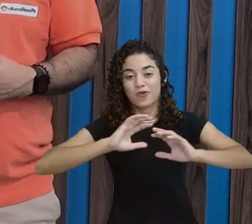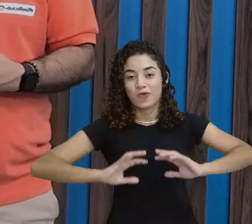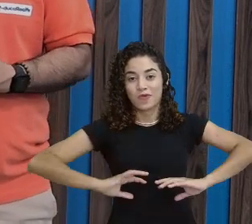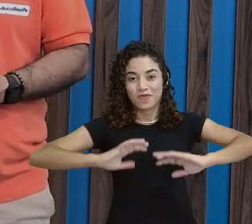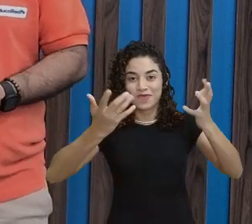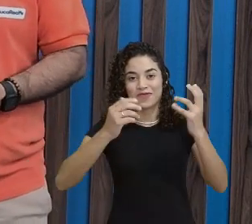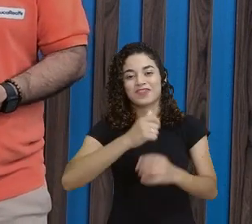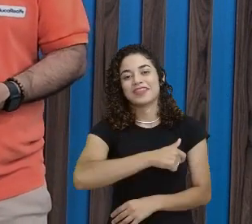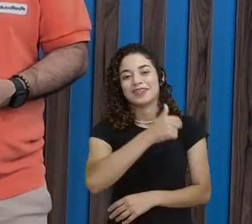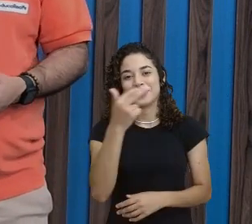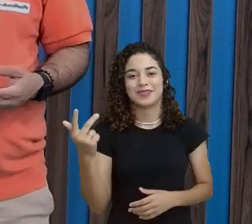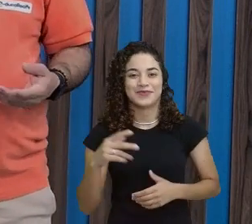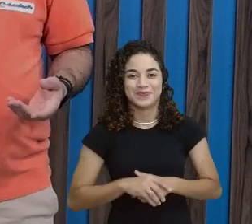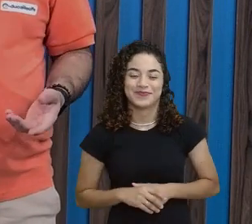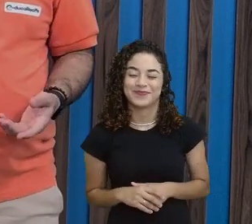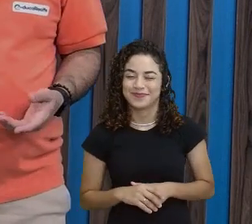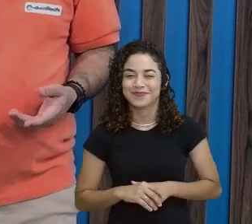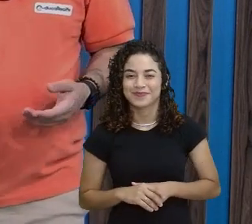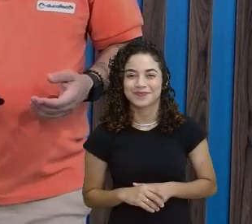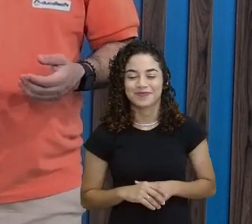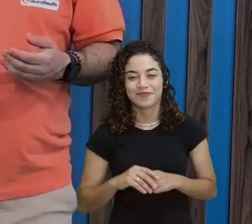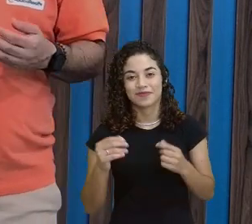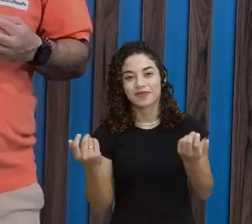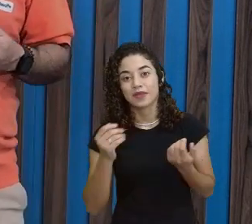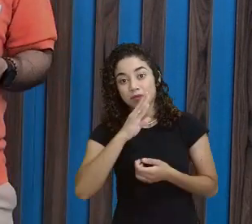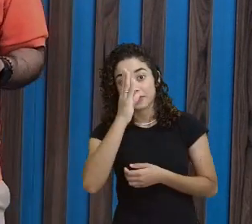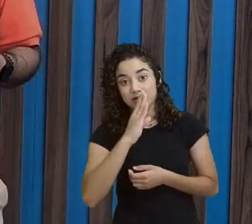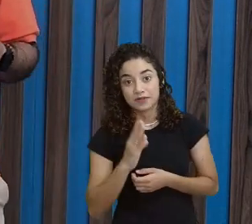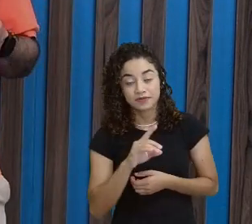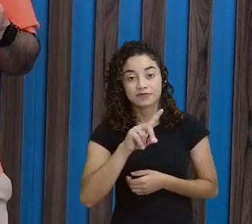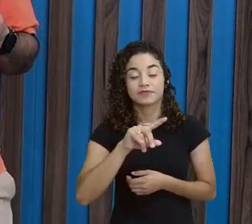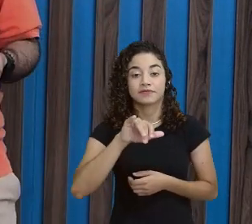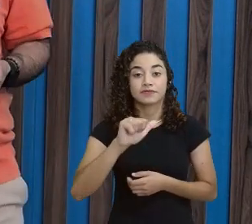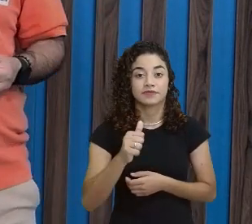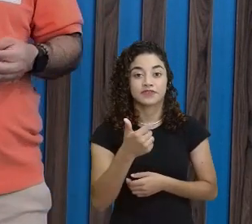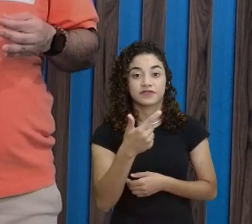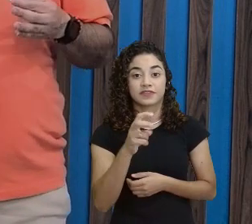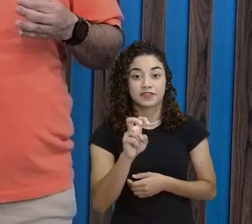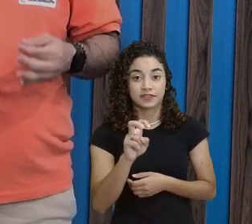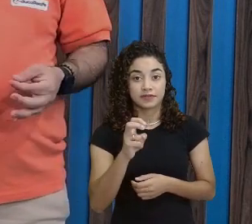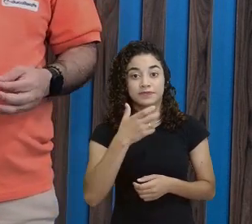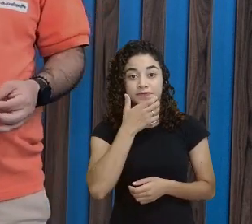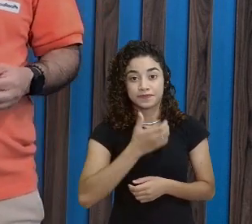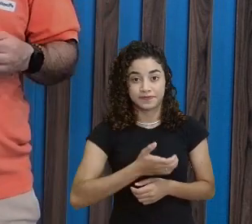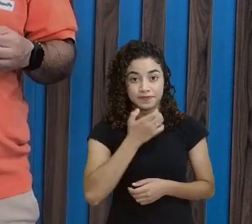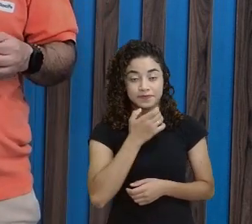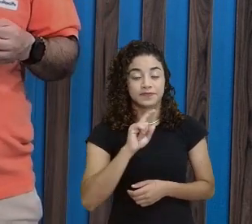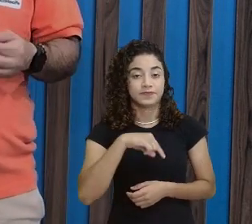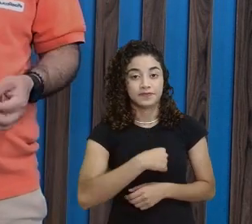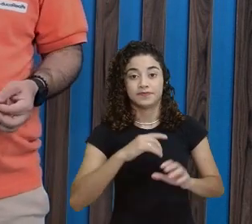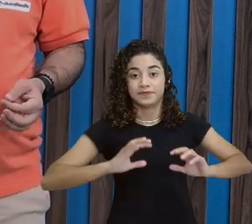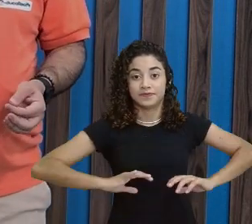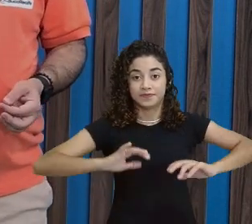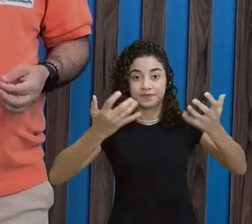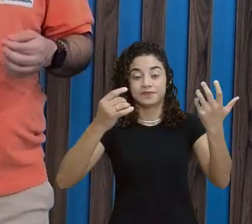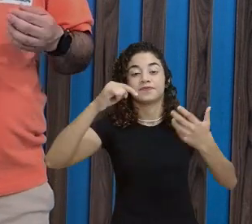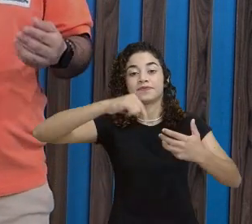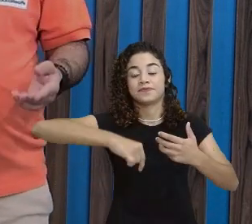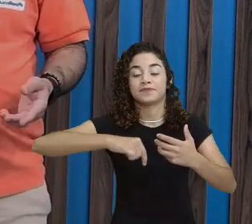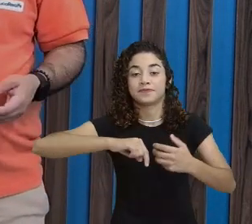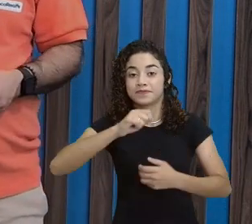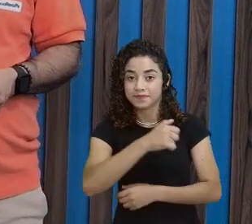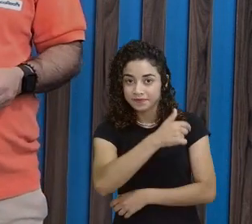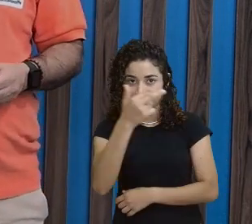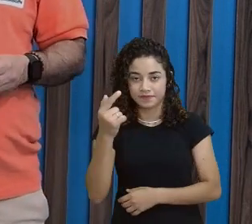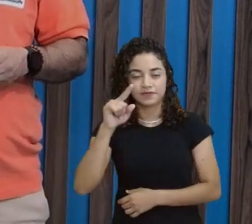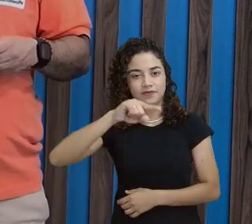o Natal. Aqui no Brasil, no dia 25 de dezembro, a gente comemora o Natal, que é uma